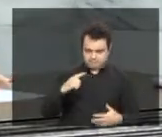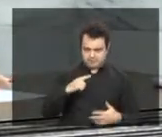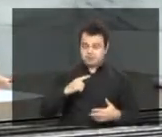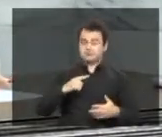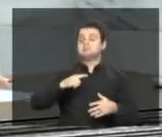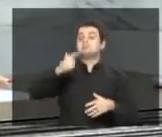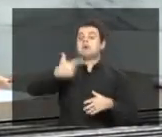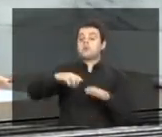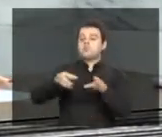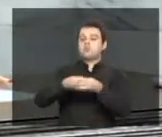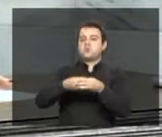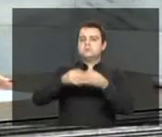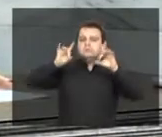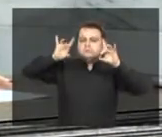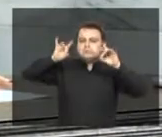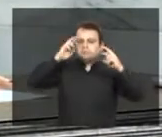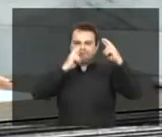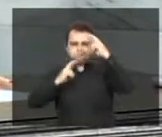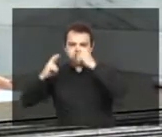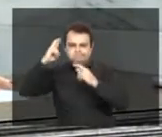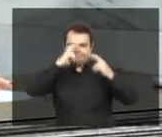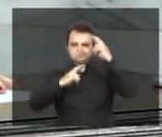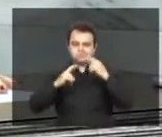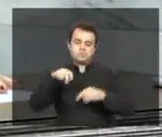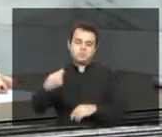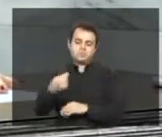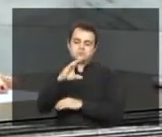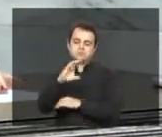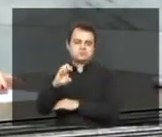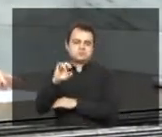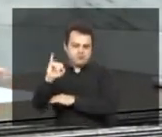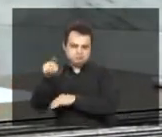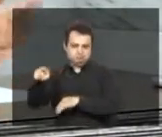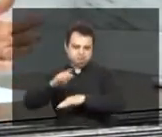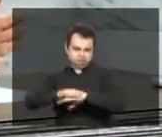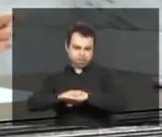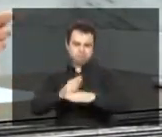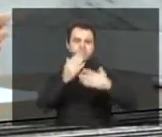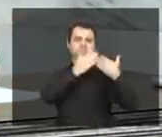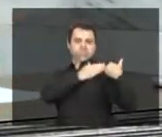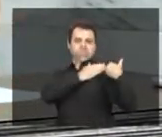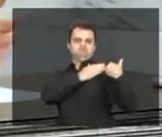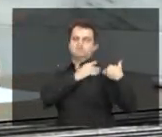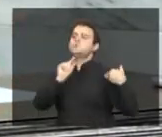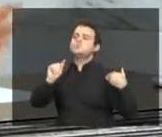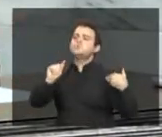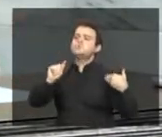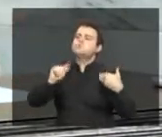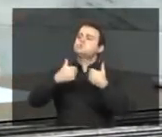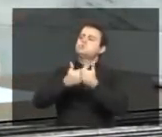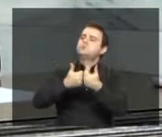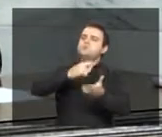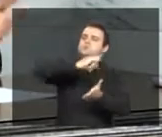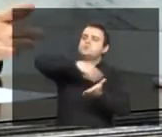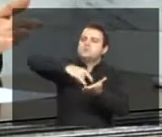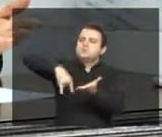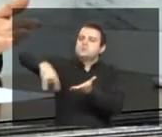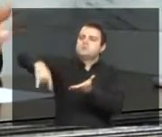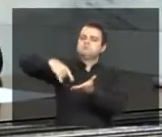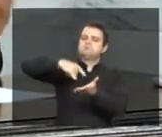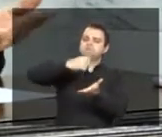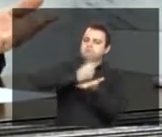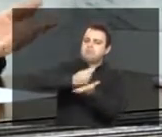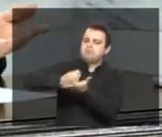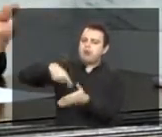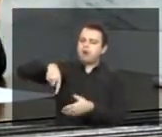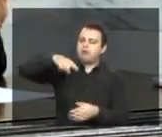a comissão especial de inquérito que o senhor está à frente, não é? Que investiga os contratos do transporte público aqui em São José do Rio Preto.